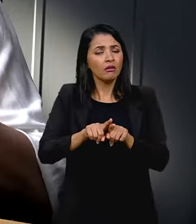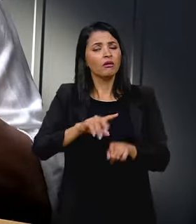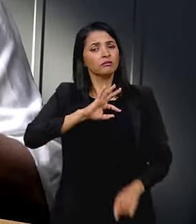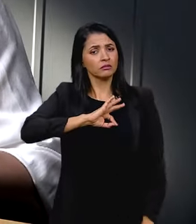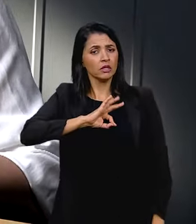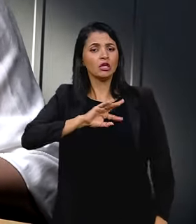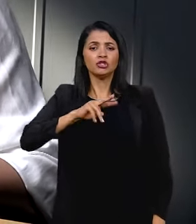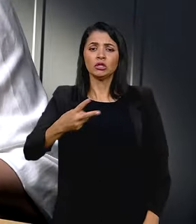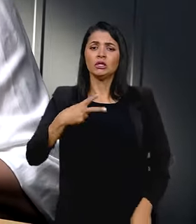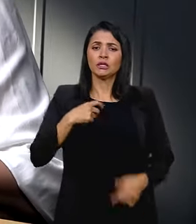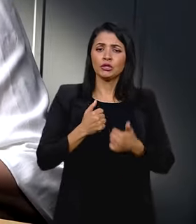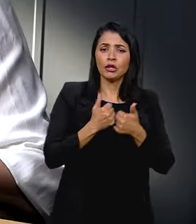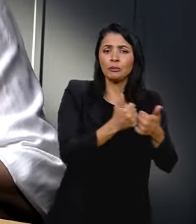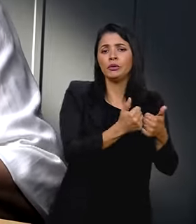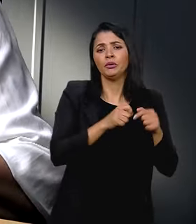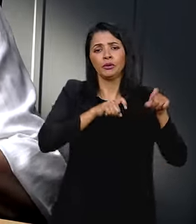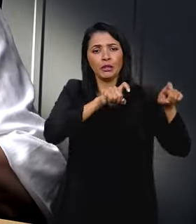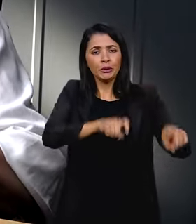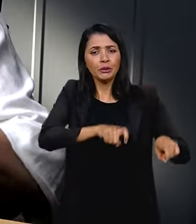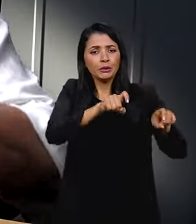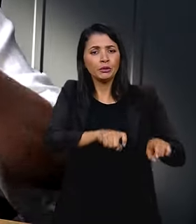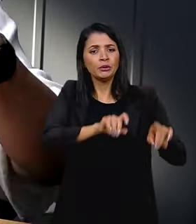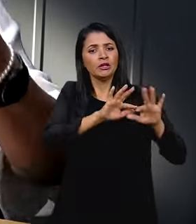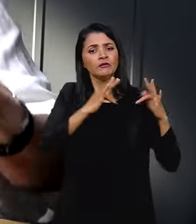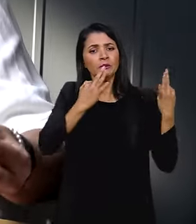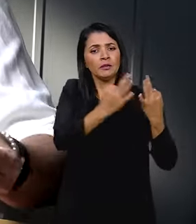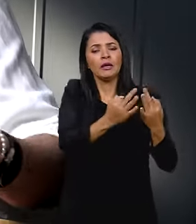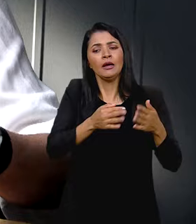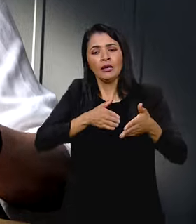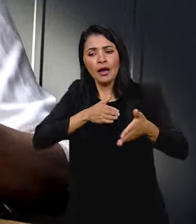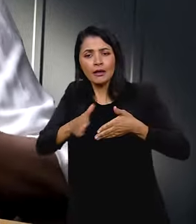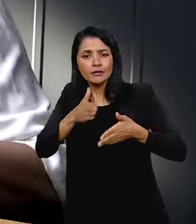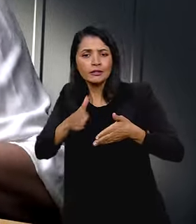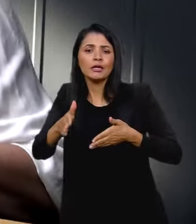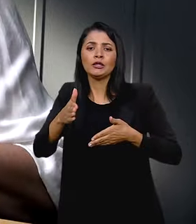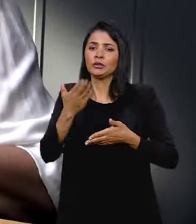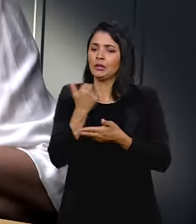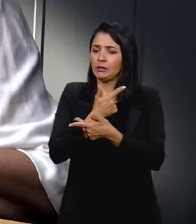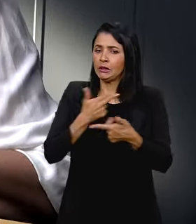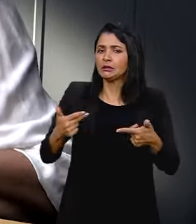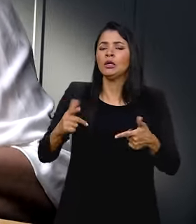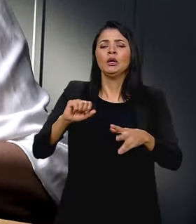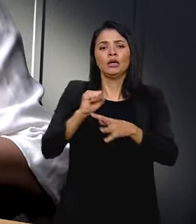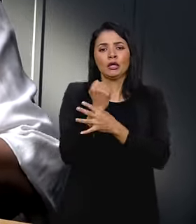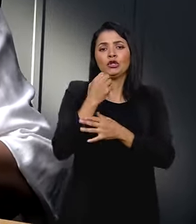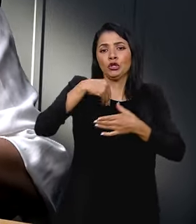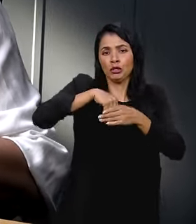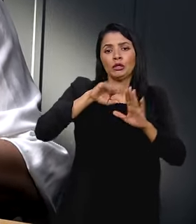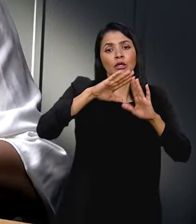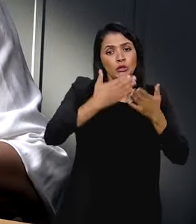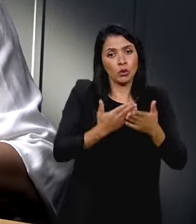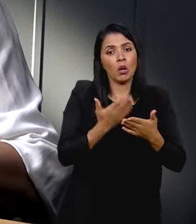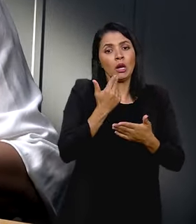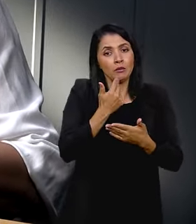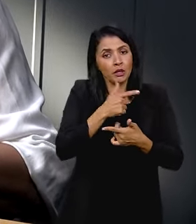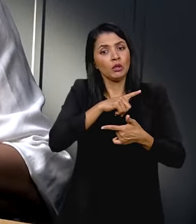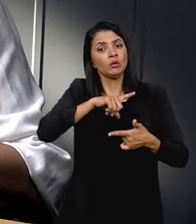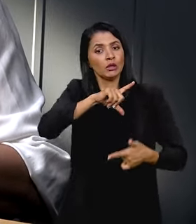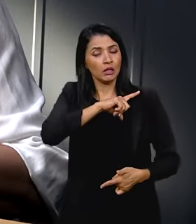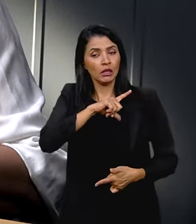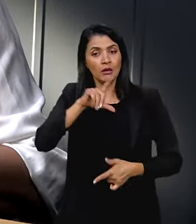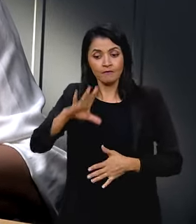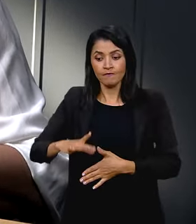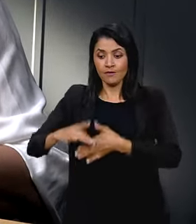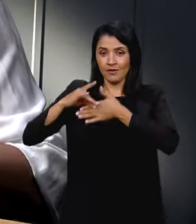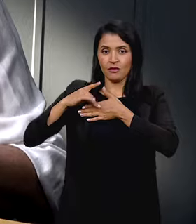renda mas ação de transferência de renda de apoio à Agricultura Familiar de acesso à alimentação de garantir alimentação nas escolas né quando quando ele